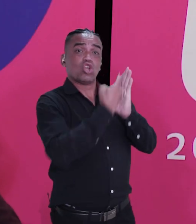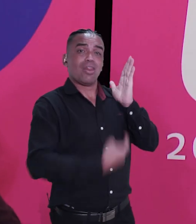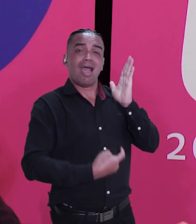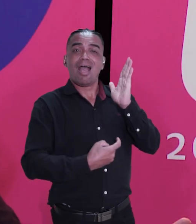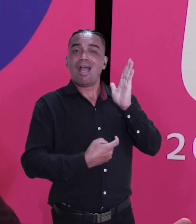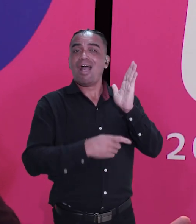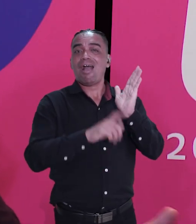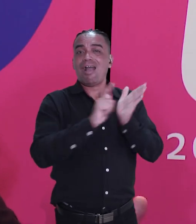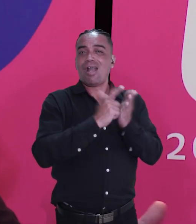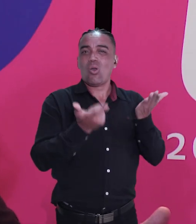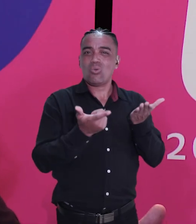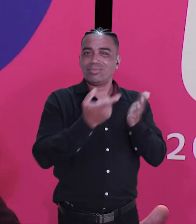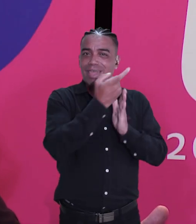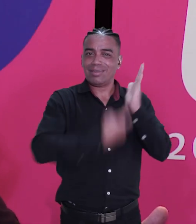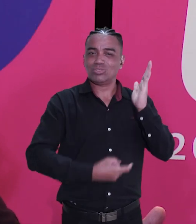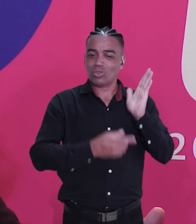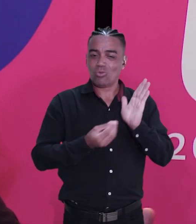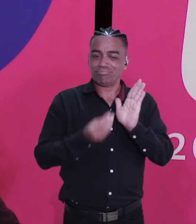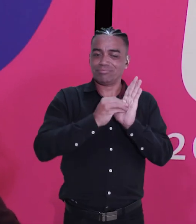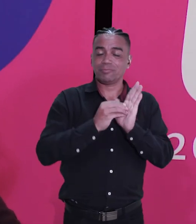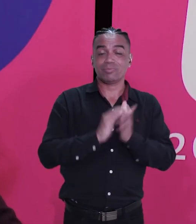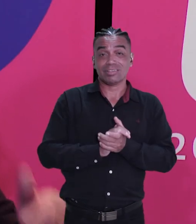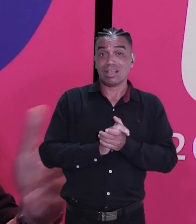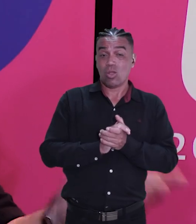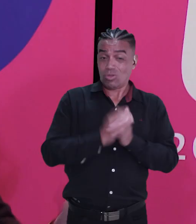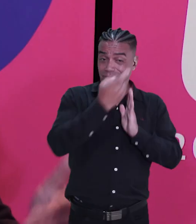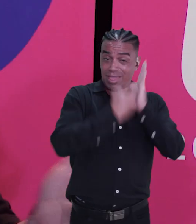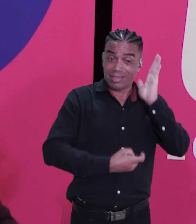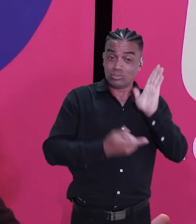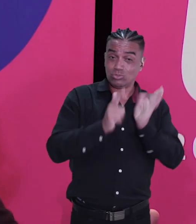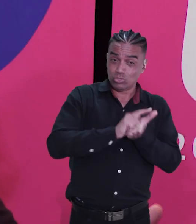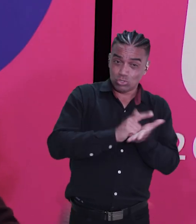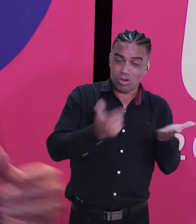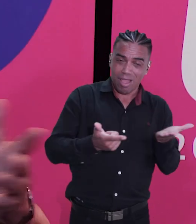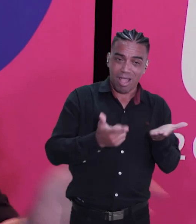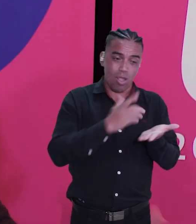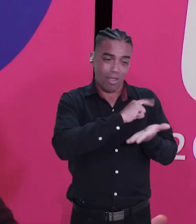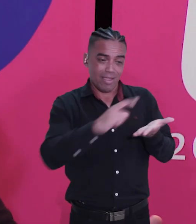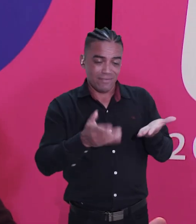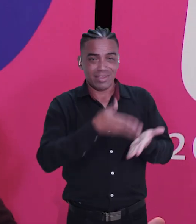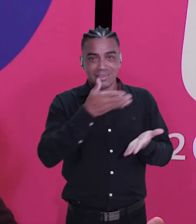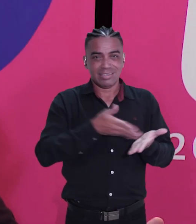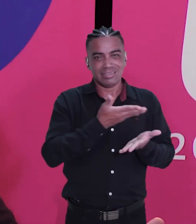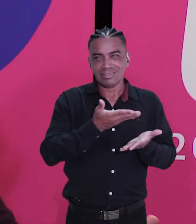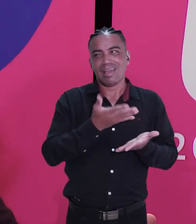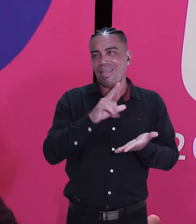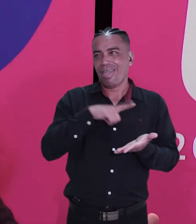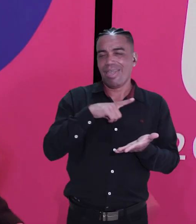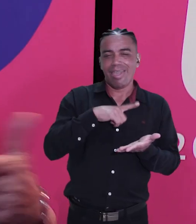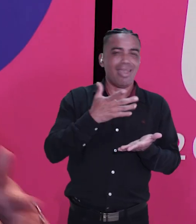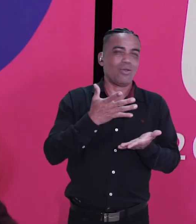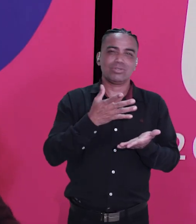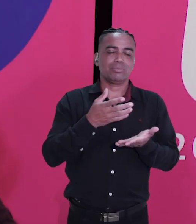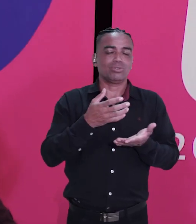que eu fazia, né? A diferença era a seguinte: os artigos de jornal e revista eram um lenço molhado, e o Chega de Saudade